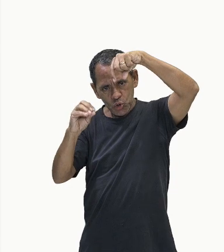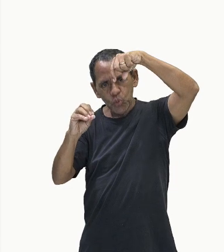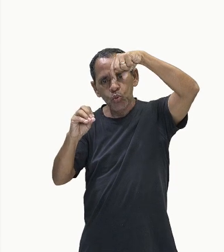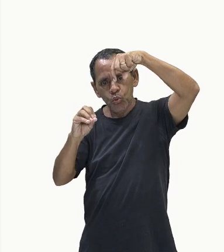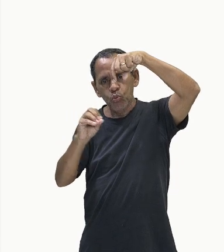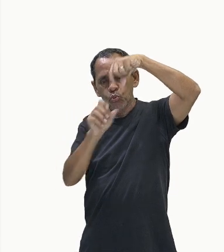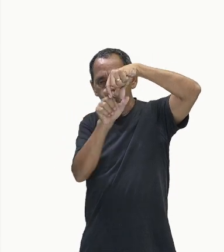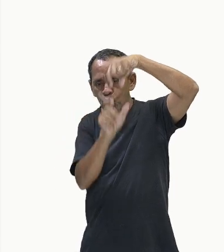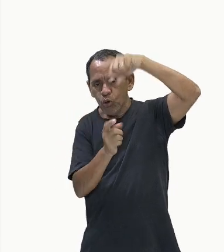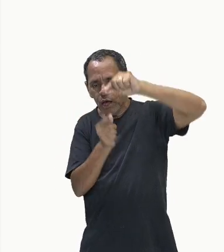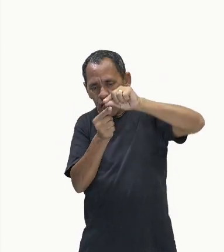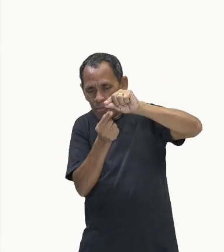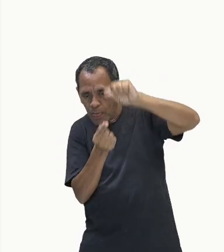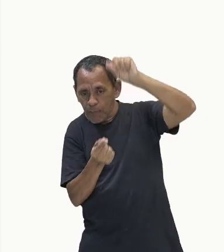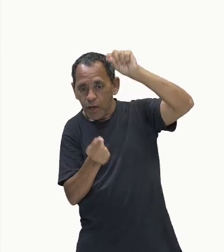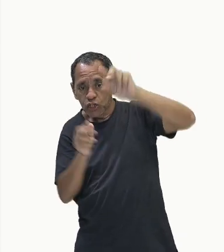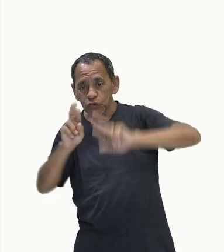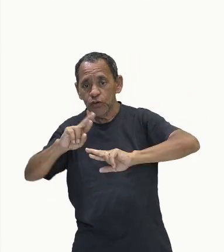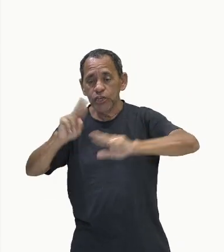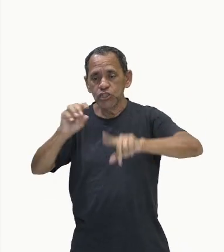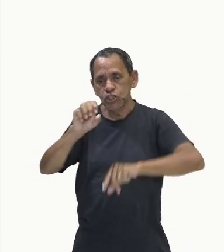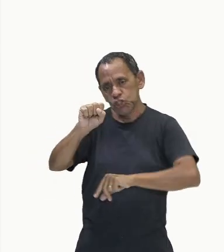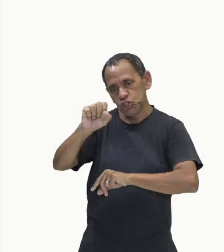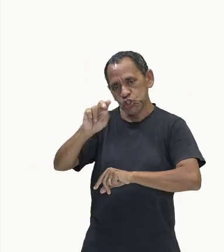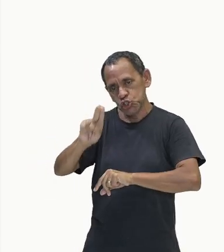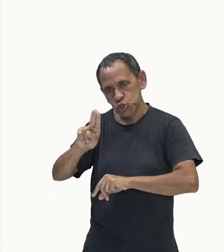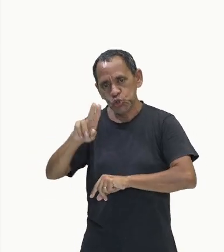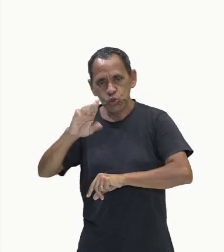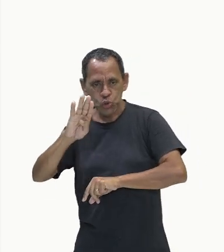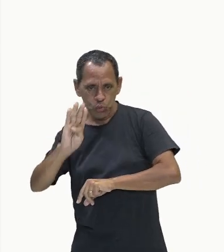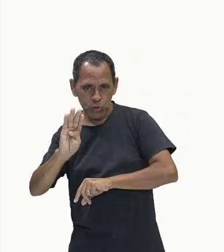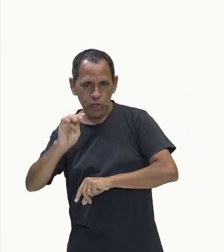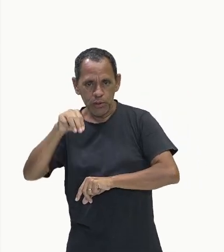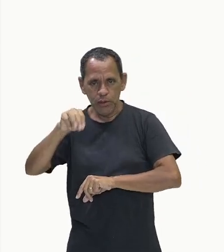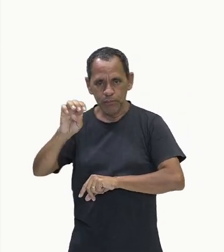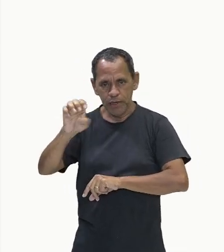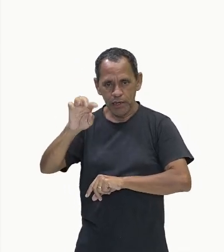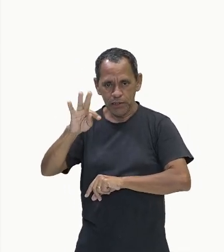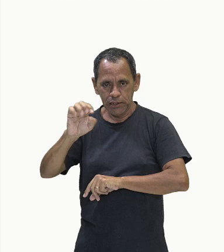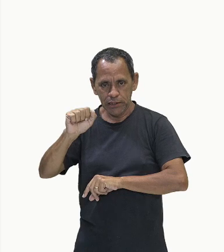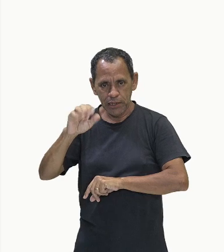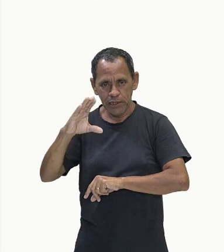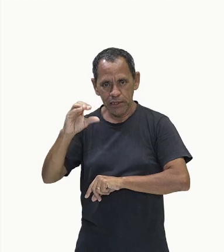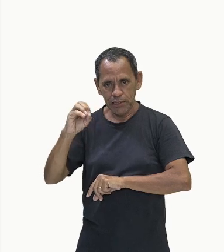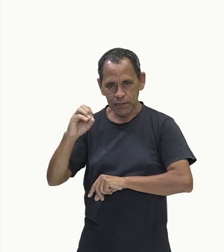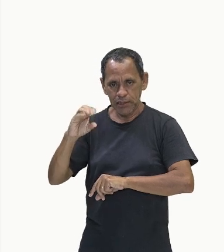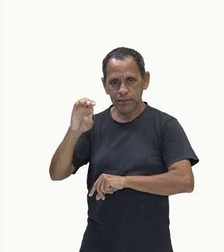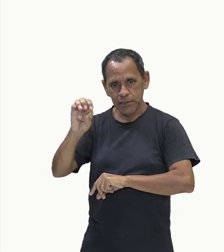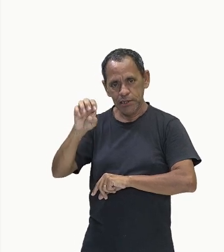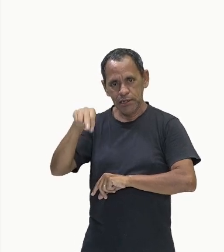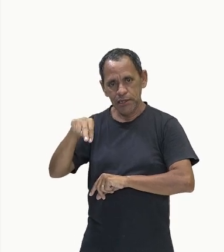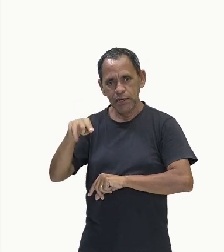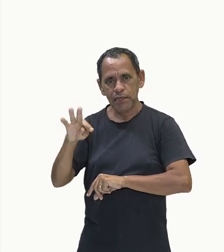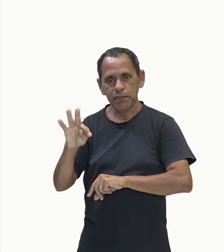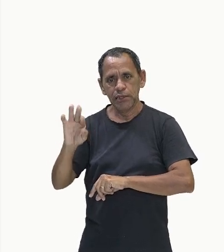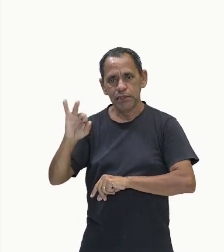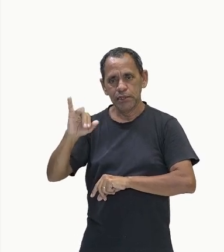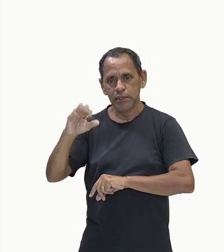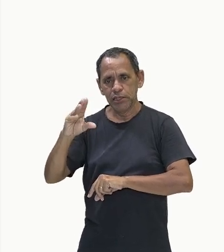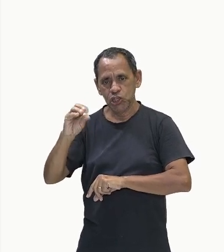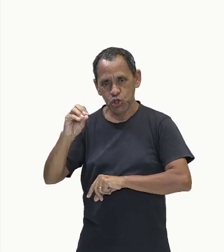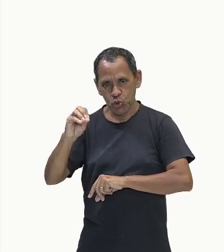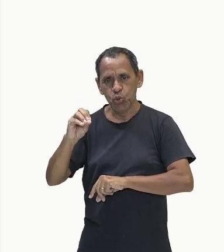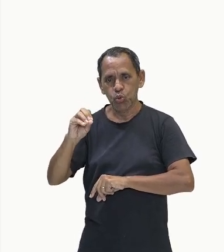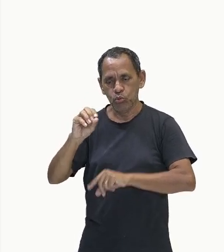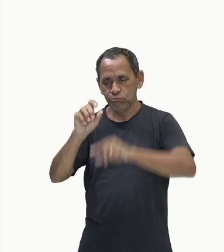diferentes, submetacêntrico, tá, ó. Outro, acrocêntrico se for menor, ou